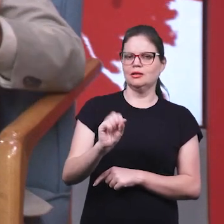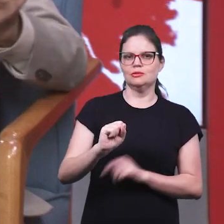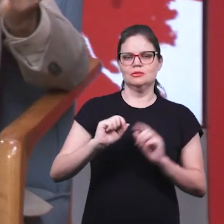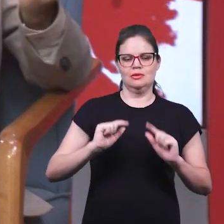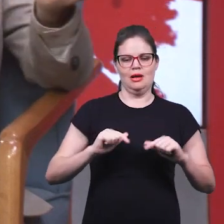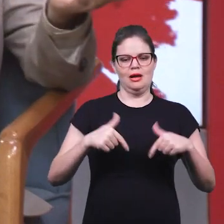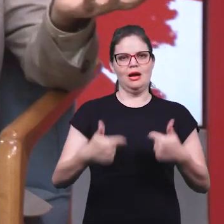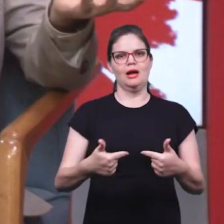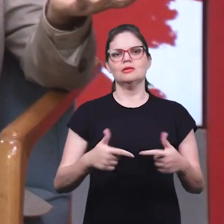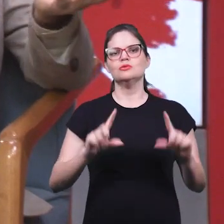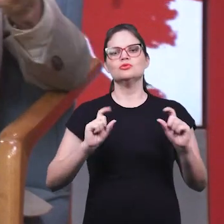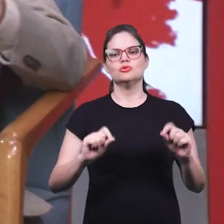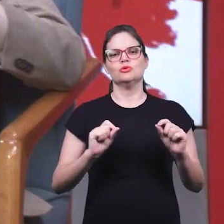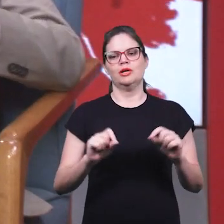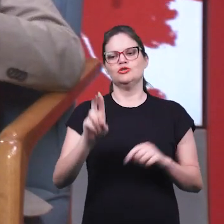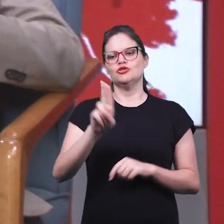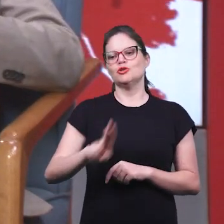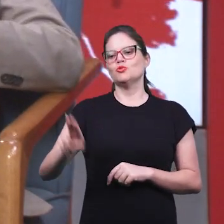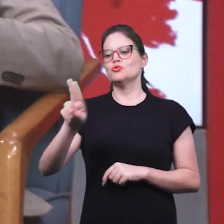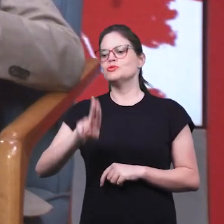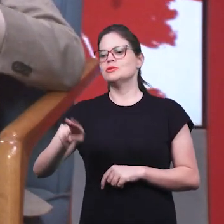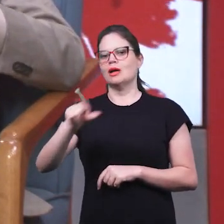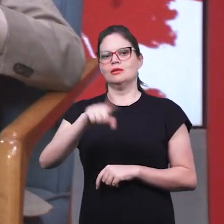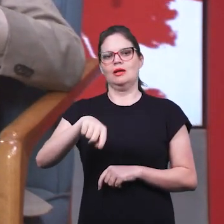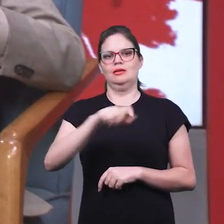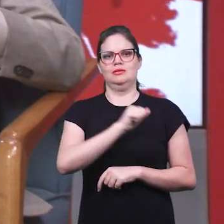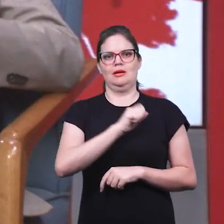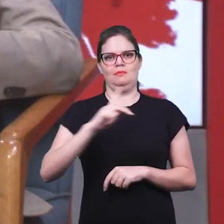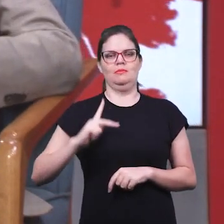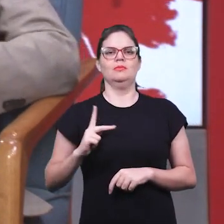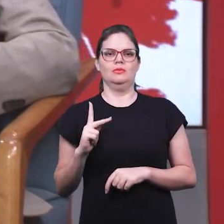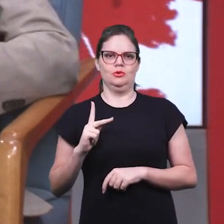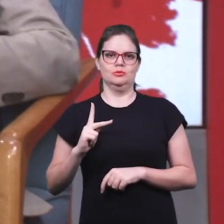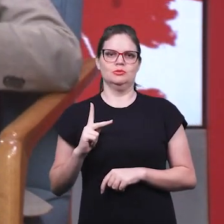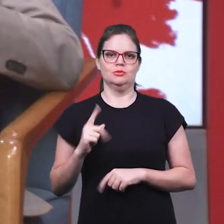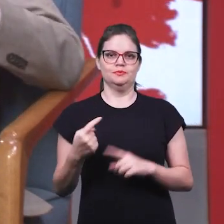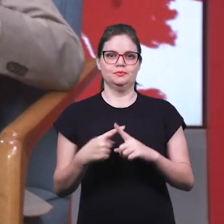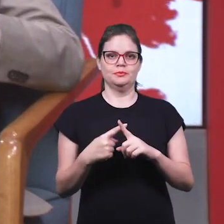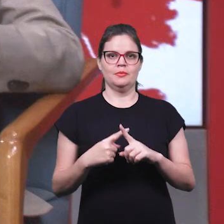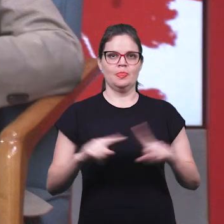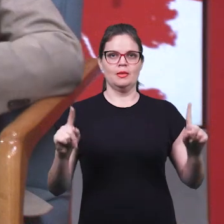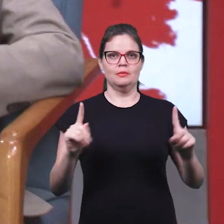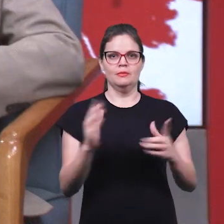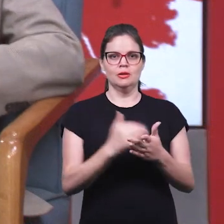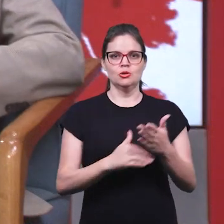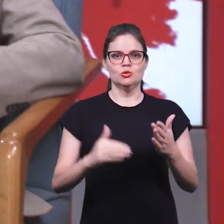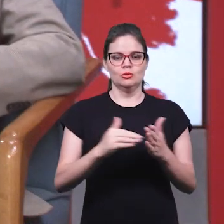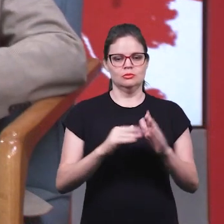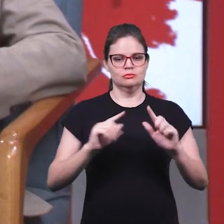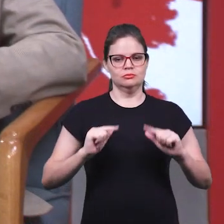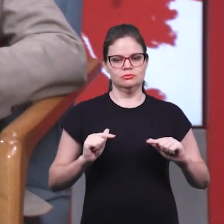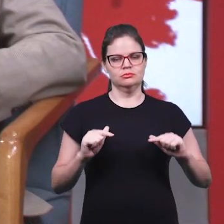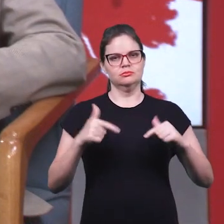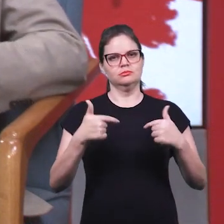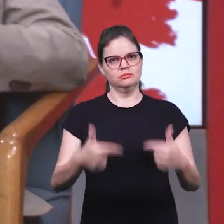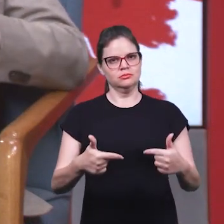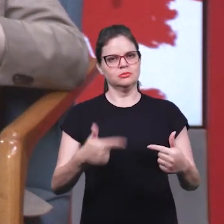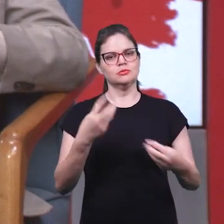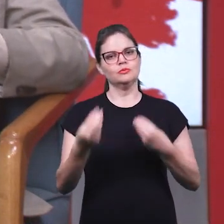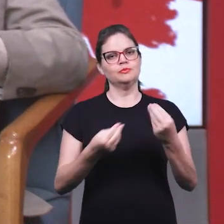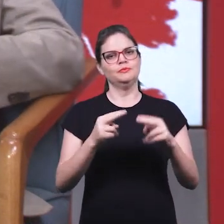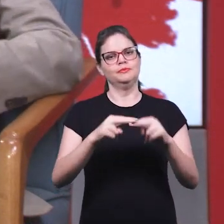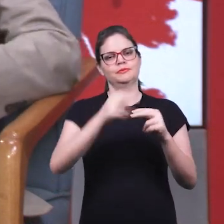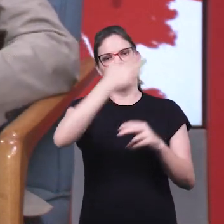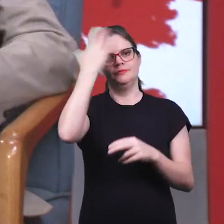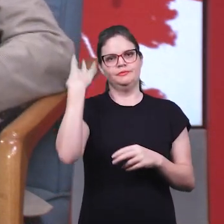da instrumentalidade dos apóstolos, mas na realidade todas as operações foram realizadas pelo